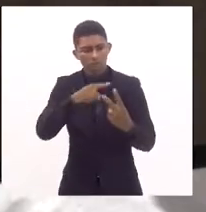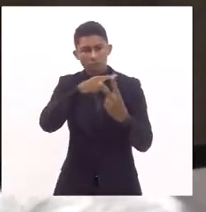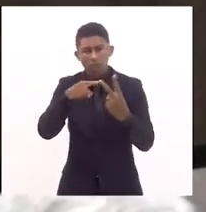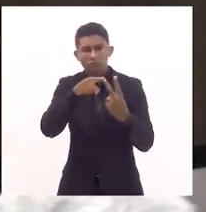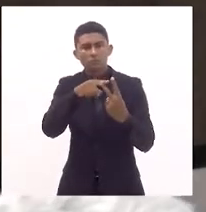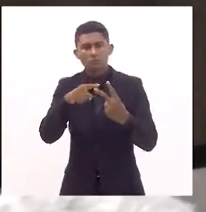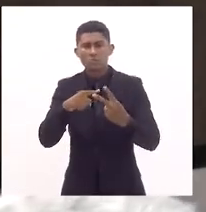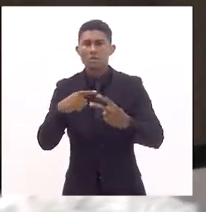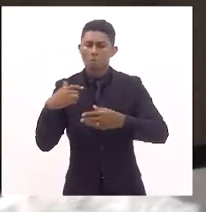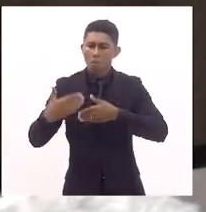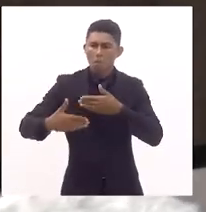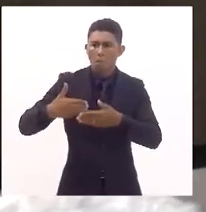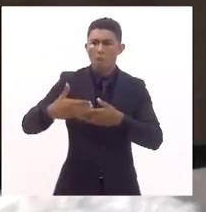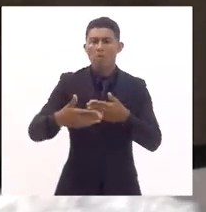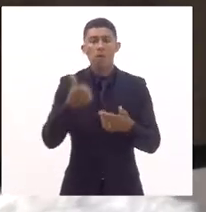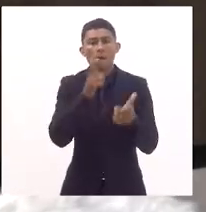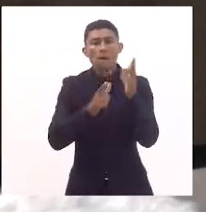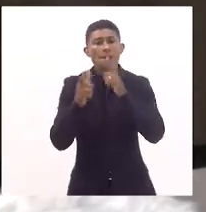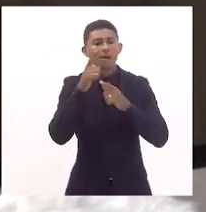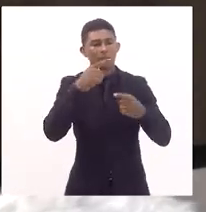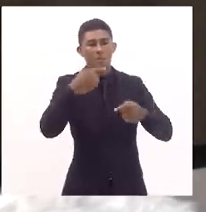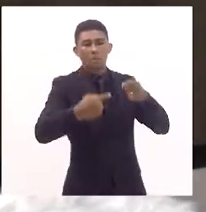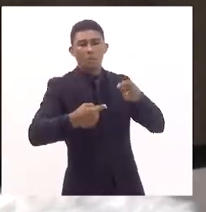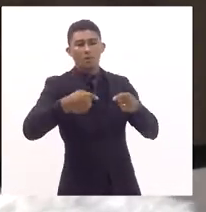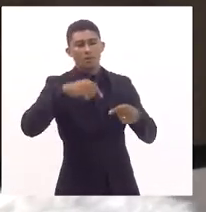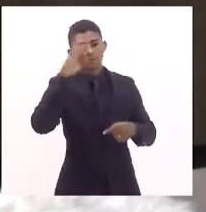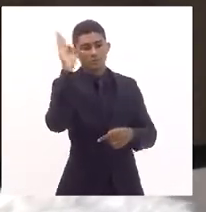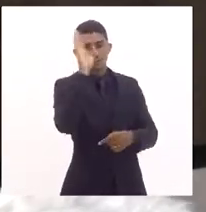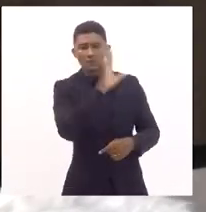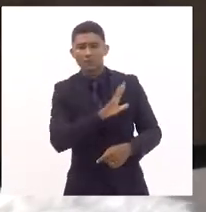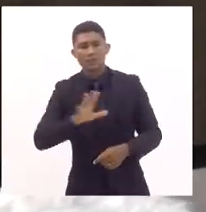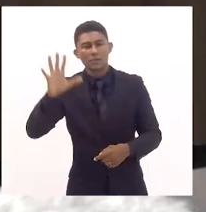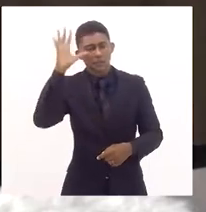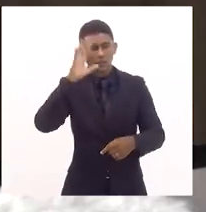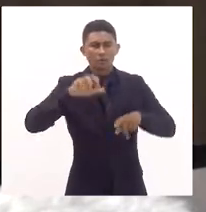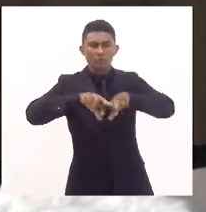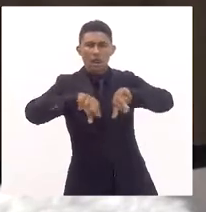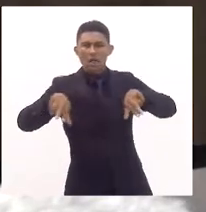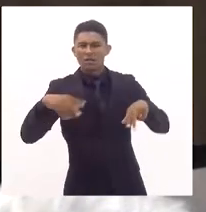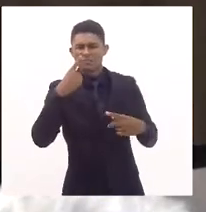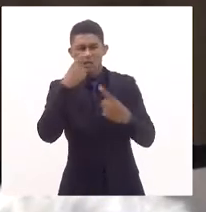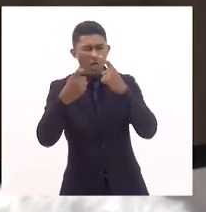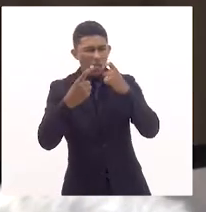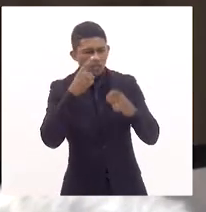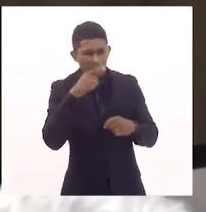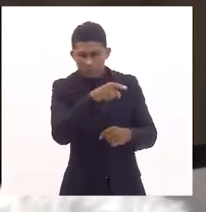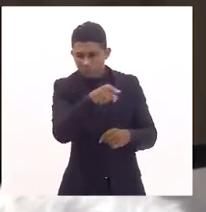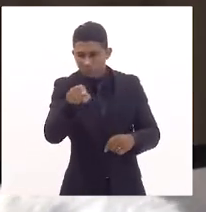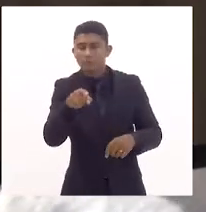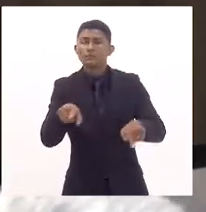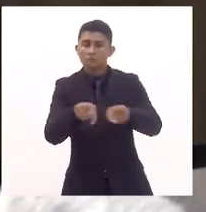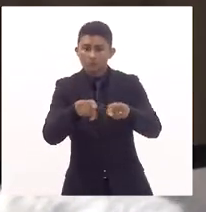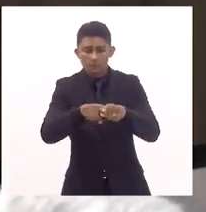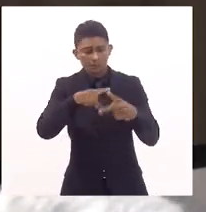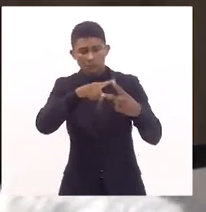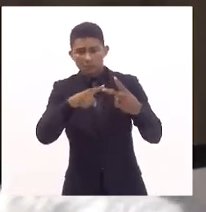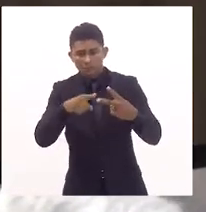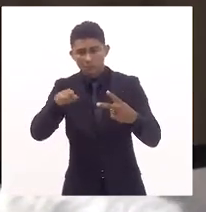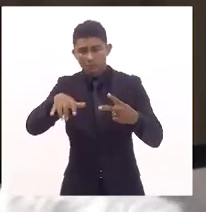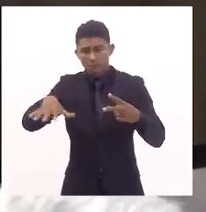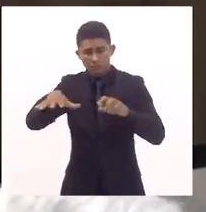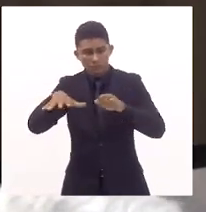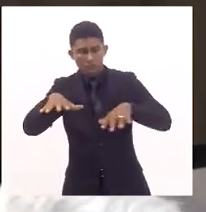uma política nacional de resíduos sólidos, foram contribuindo na construção